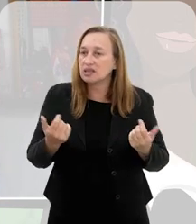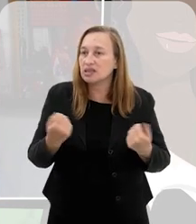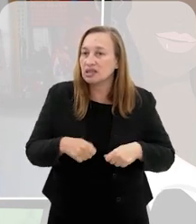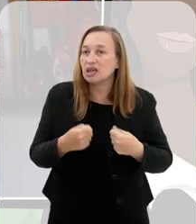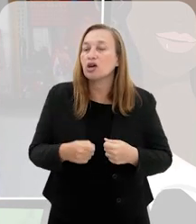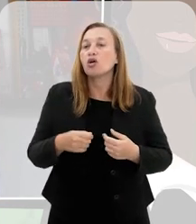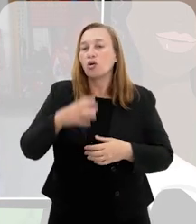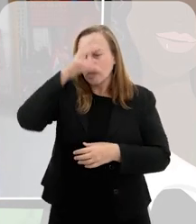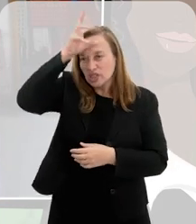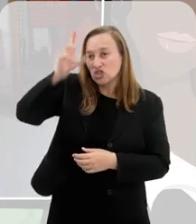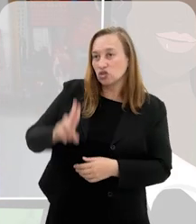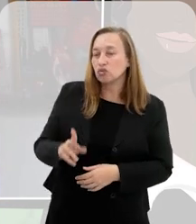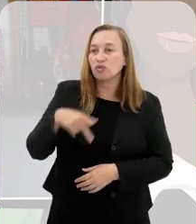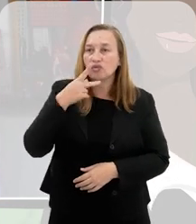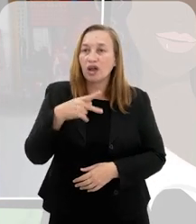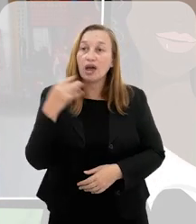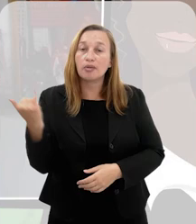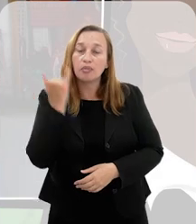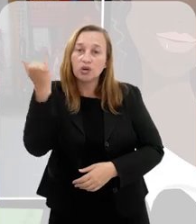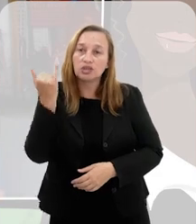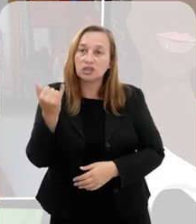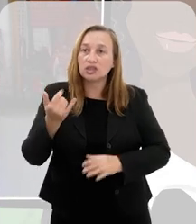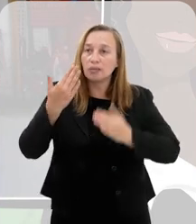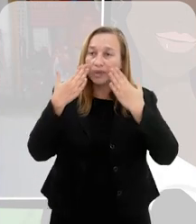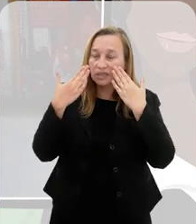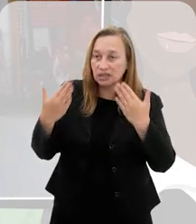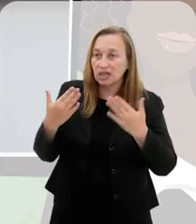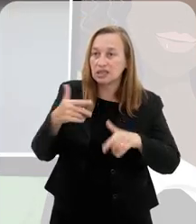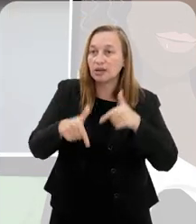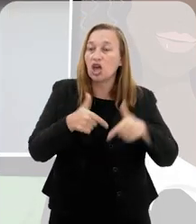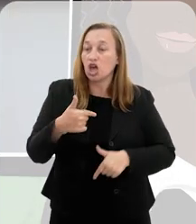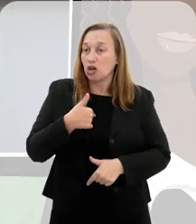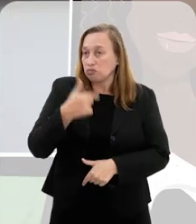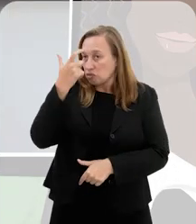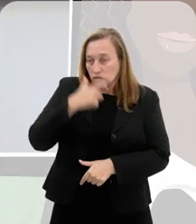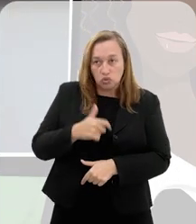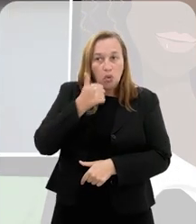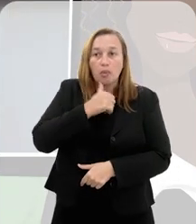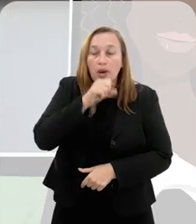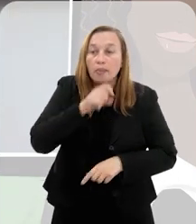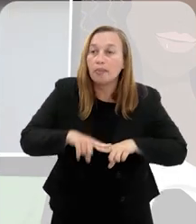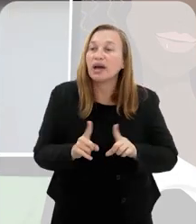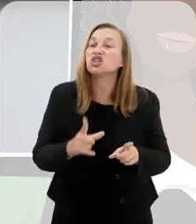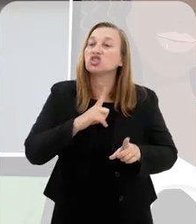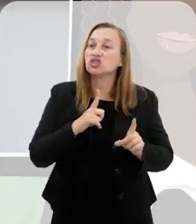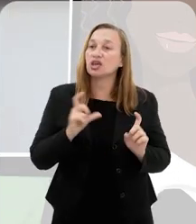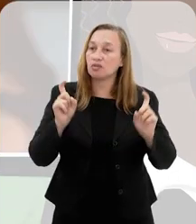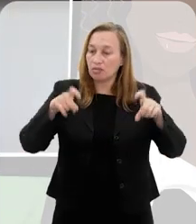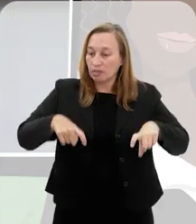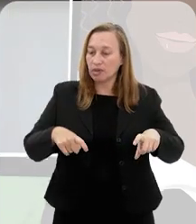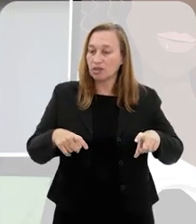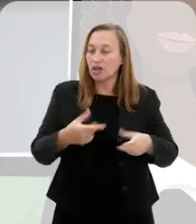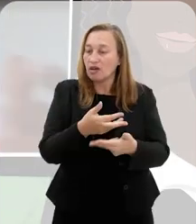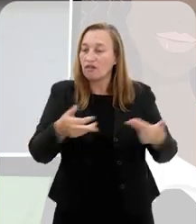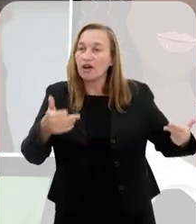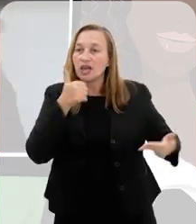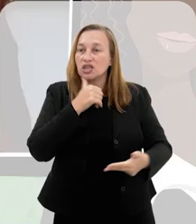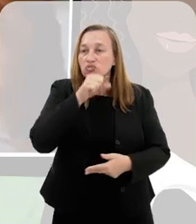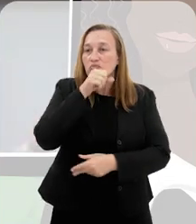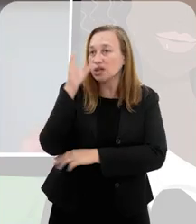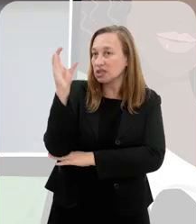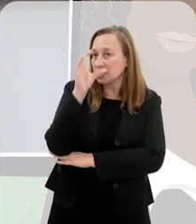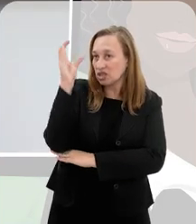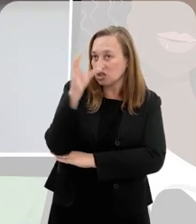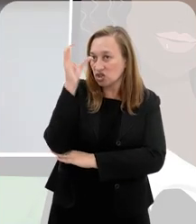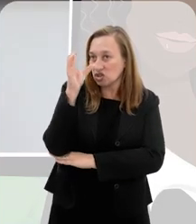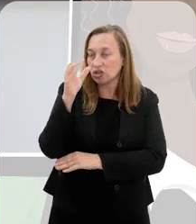se evidencia necessário. E aí, como Tia Ju disse, é importante fazer esses recortes. Eu, por exemplo, não sou mãe, mas ter no nosso gabinete uma